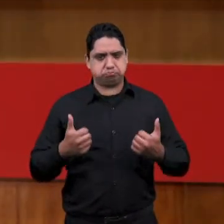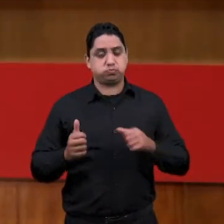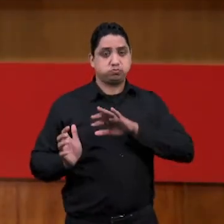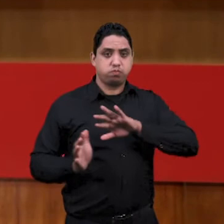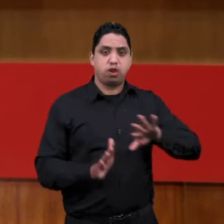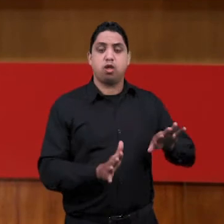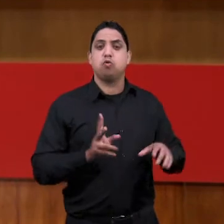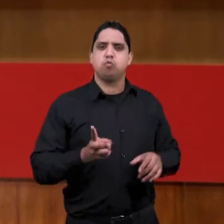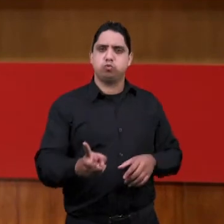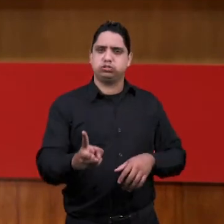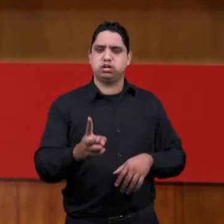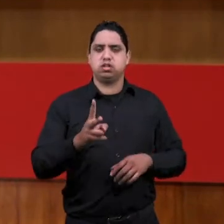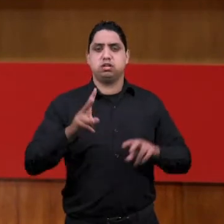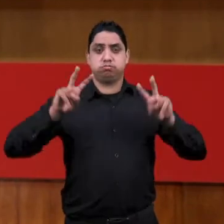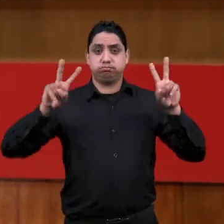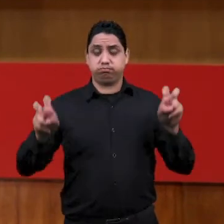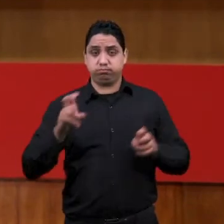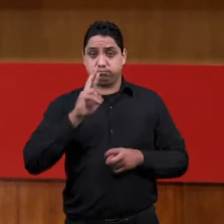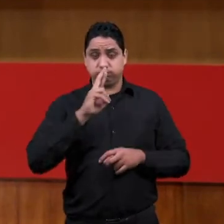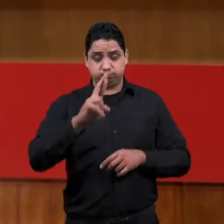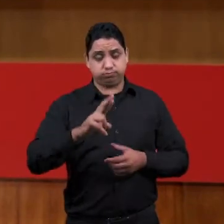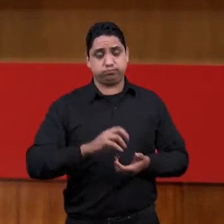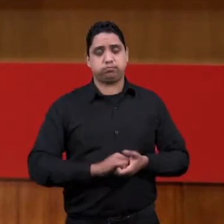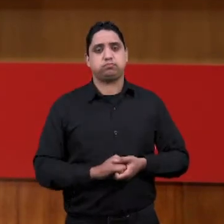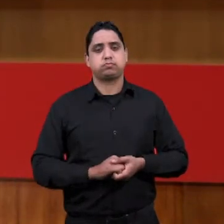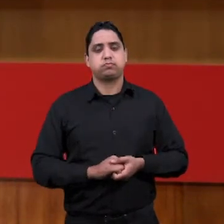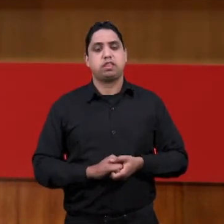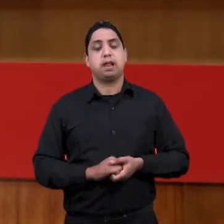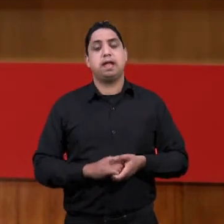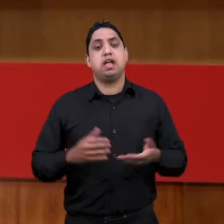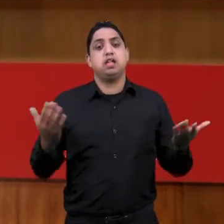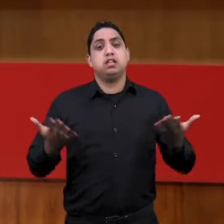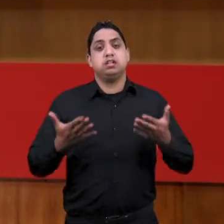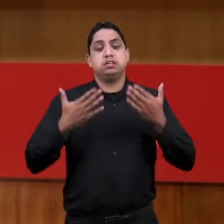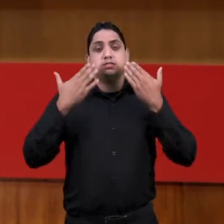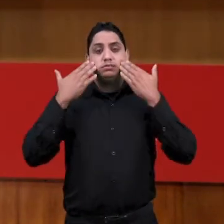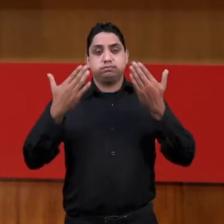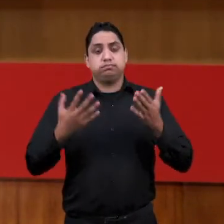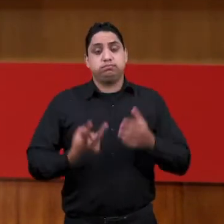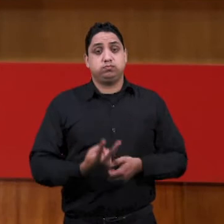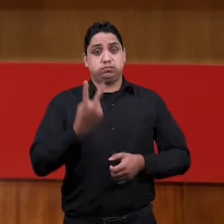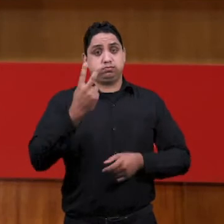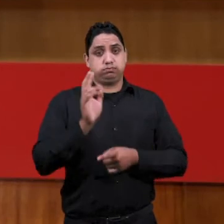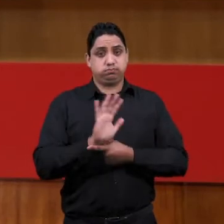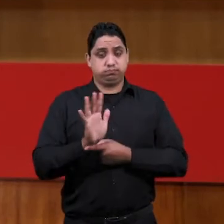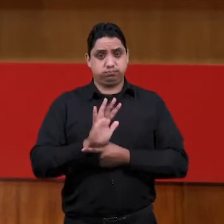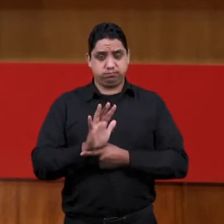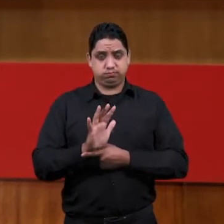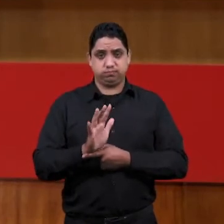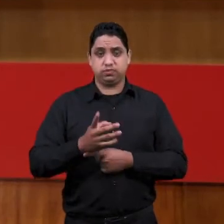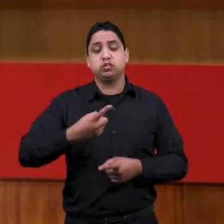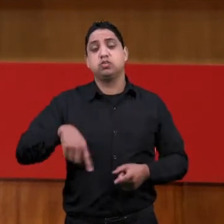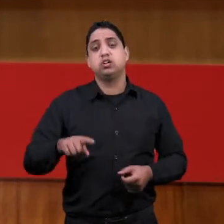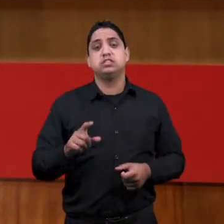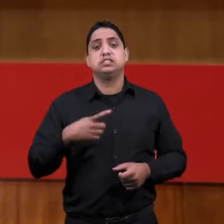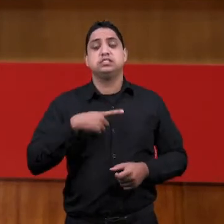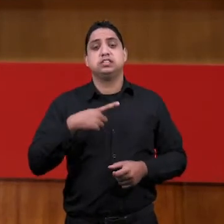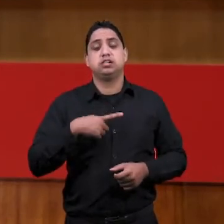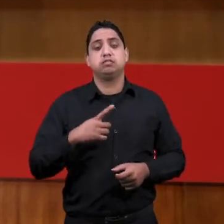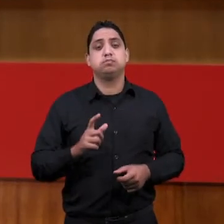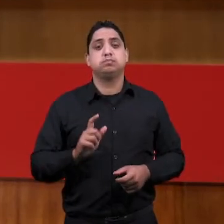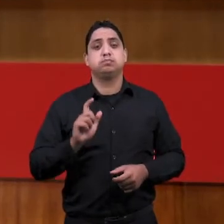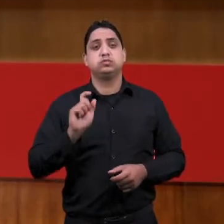vamos dar sequência ao assunto das respostas formuladas pelos nossos irmãos, apresentando mais 2 vídeos, nos quais nós veremos